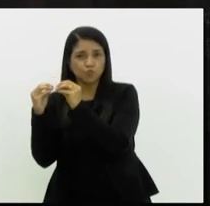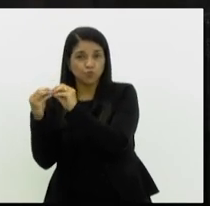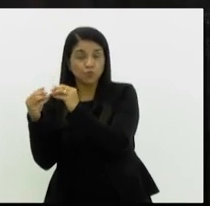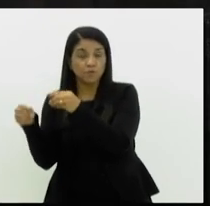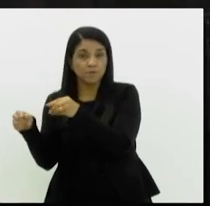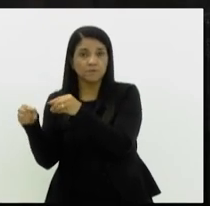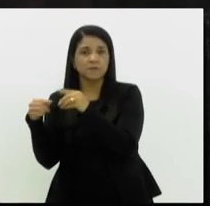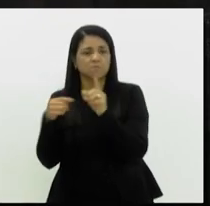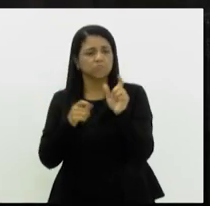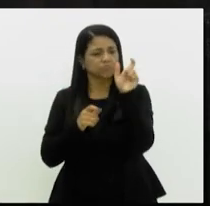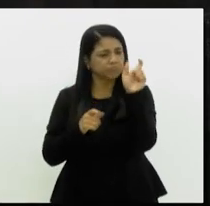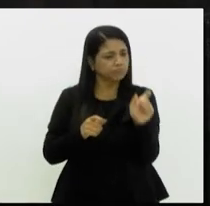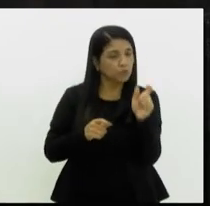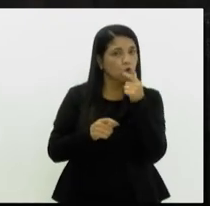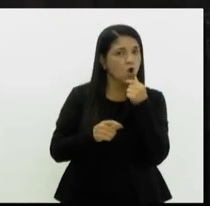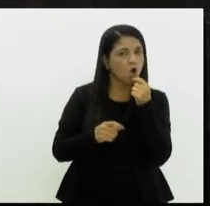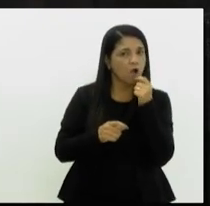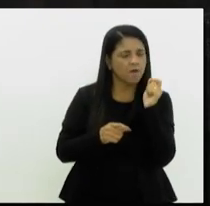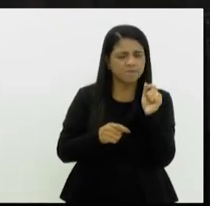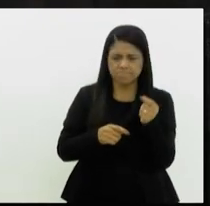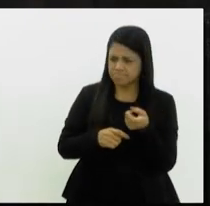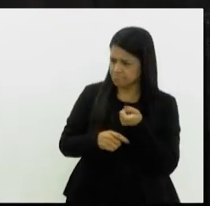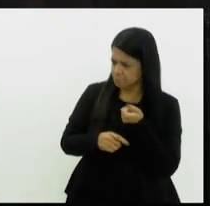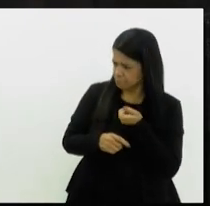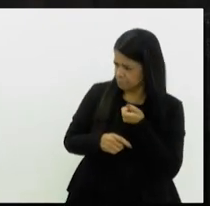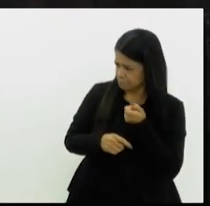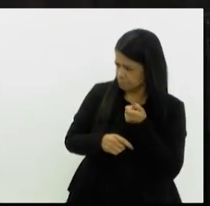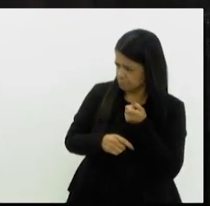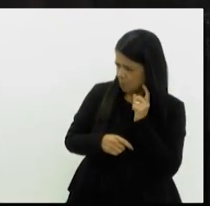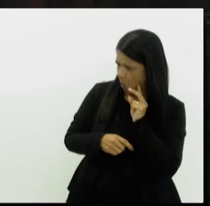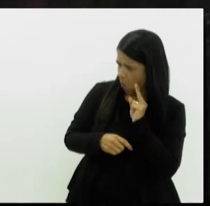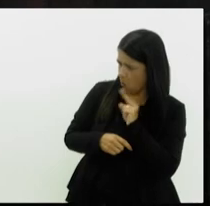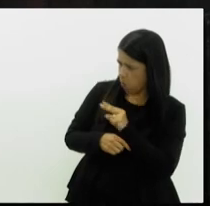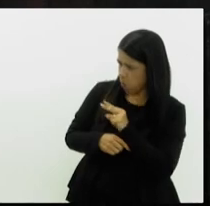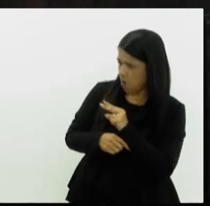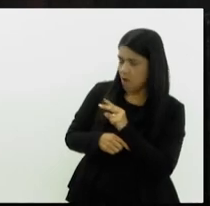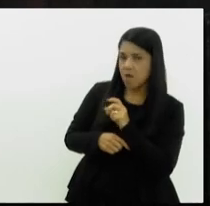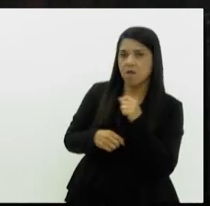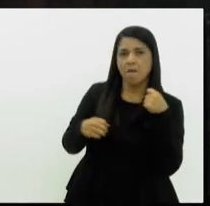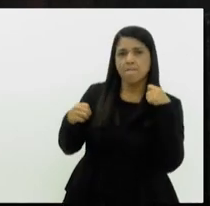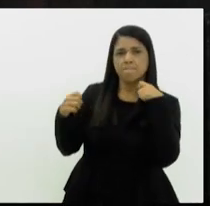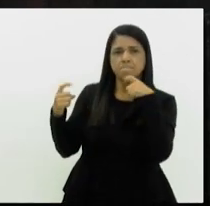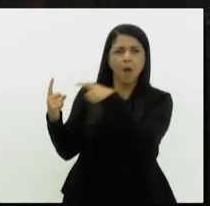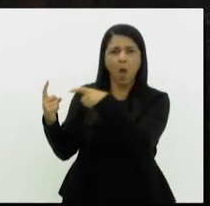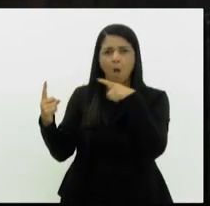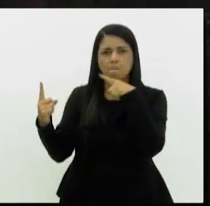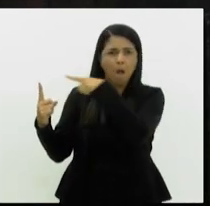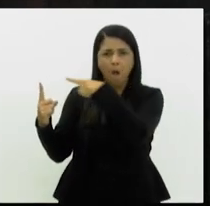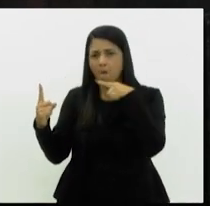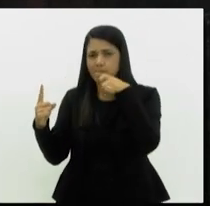tal. Mas muito nos estranha que os mesmos que falam isso são os mesmos que